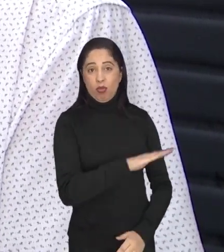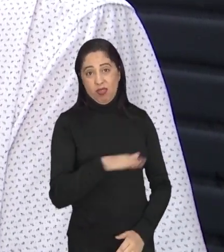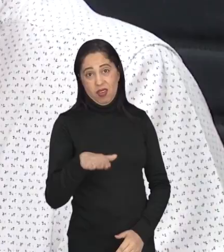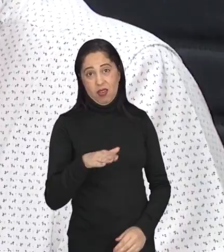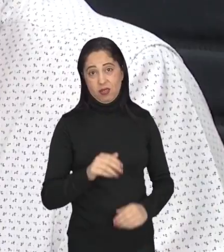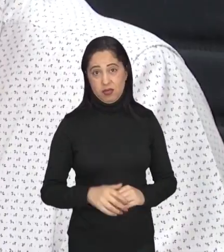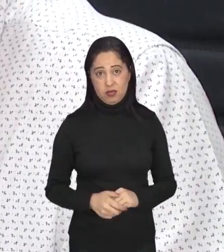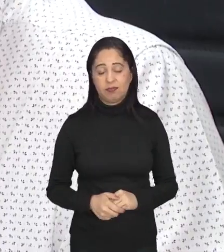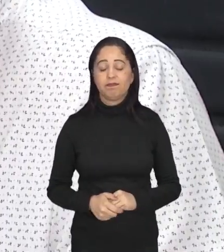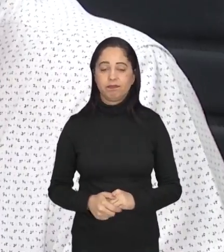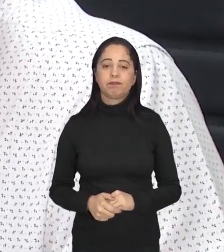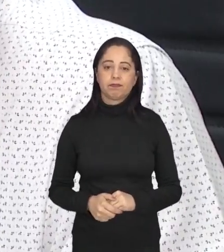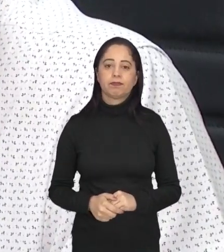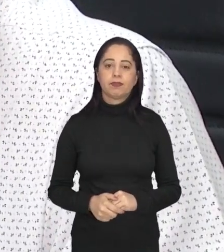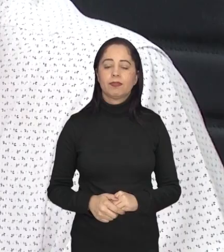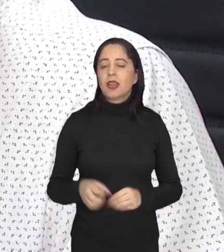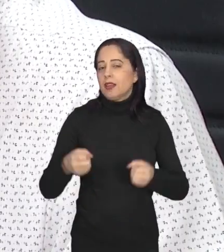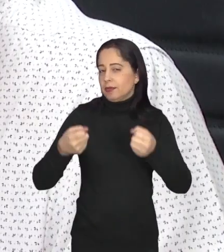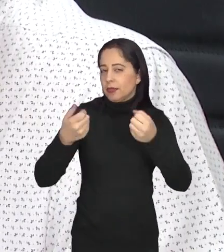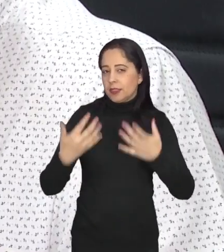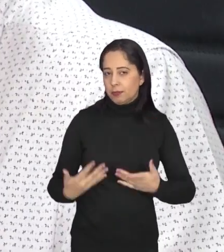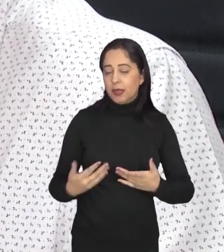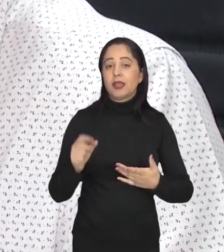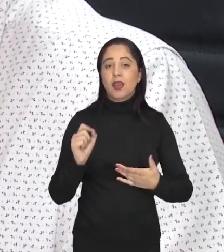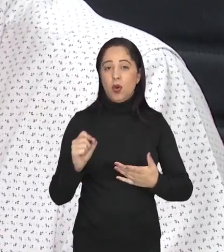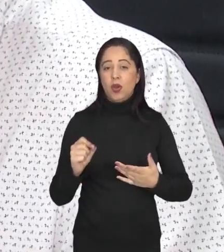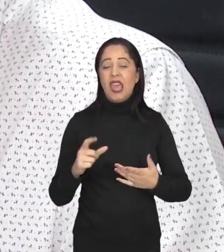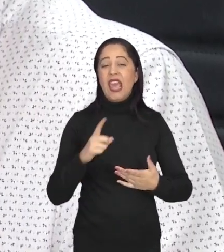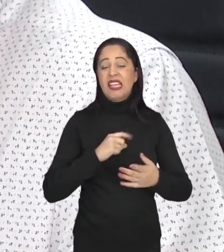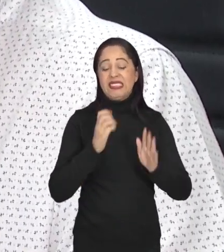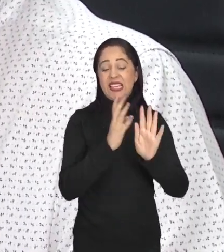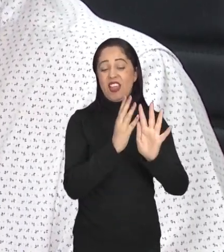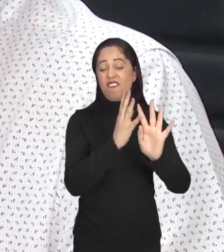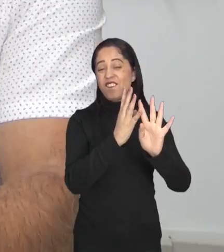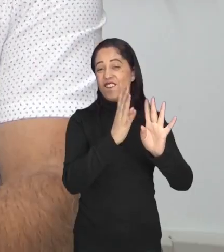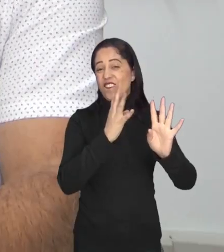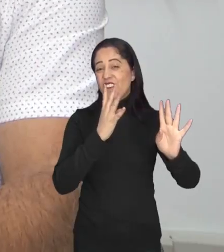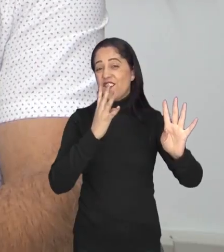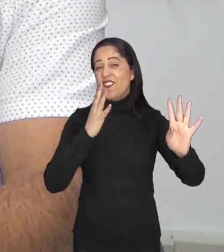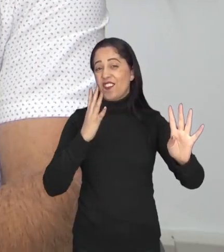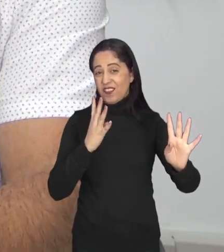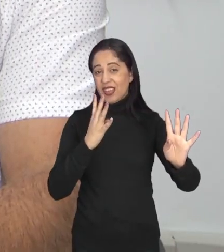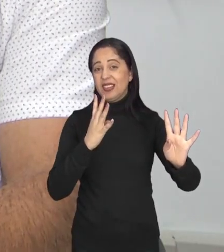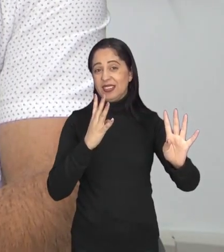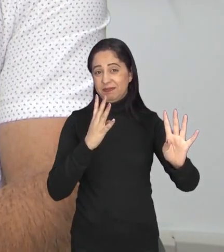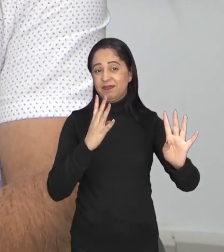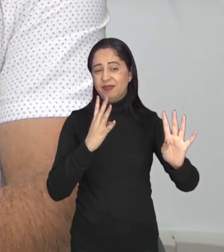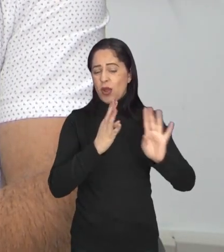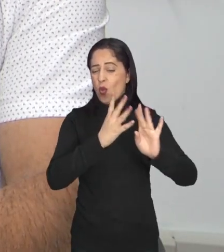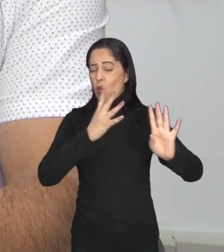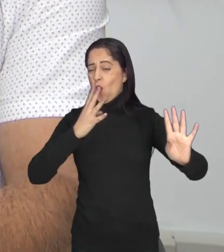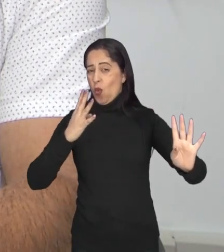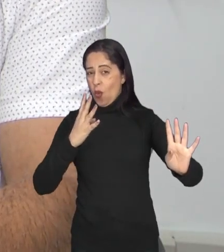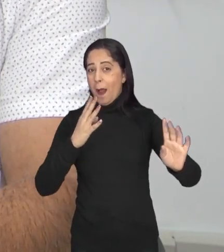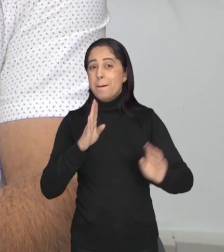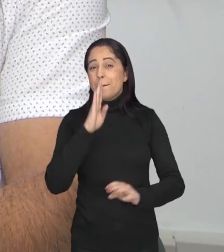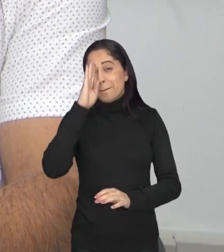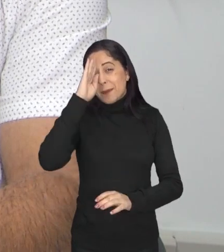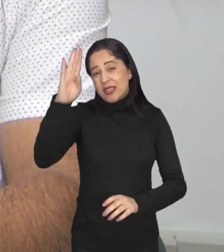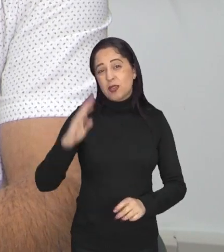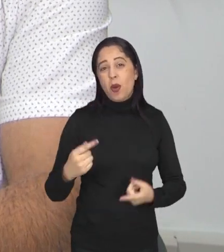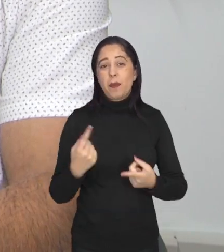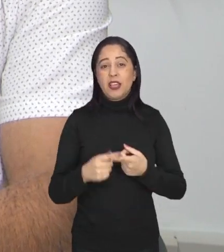é muito grande. O parlamentar explica que a demanda na procura de atendimento psiquiátrico e psicológico tem sido cada vez